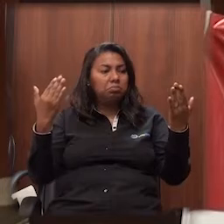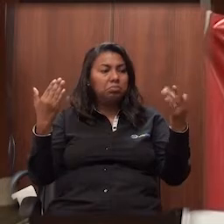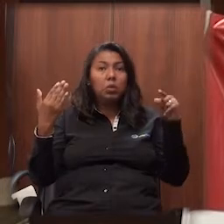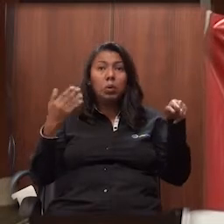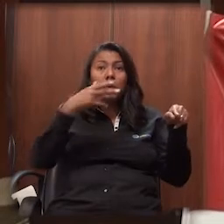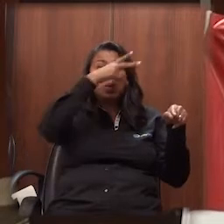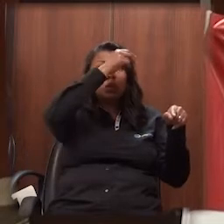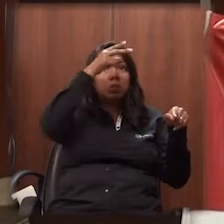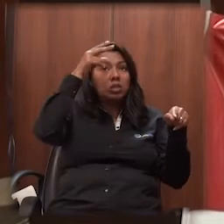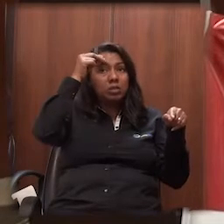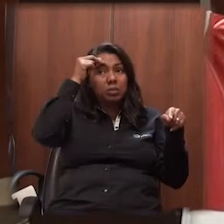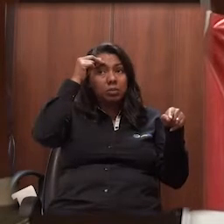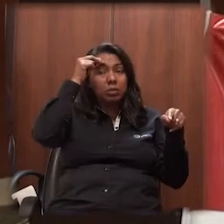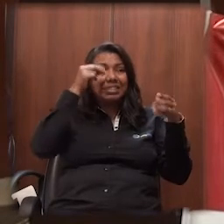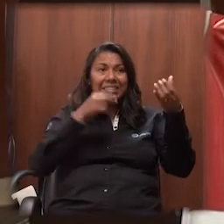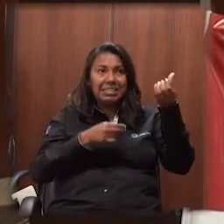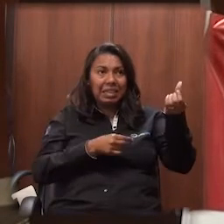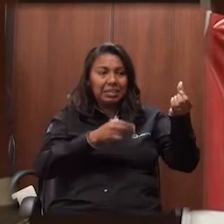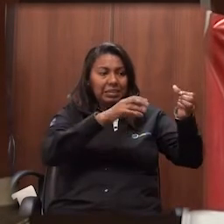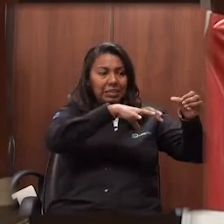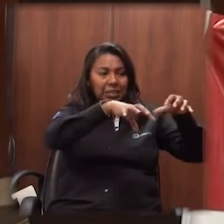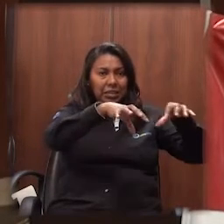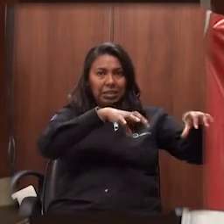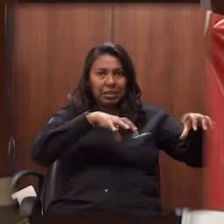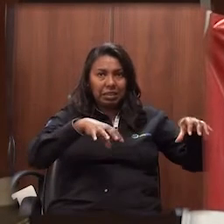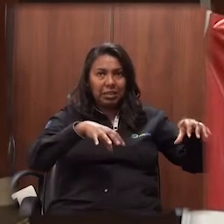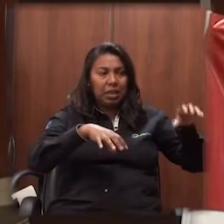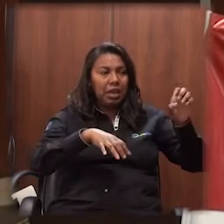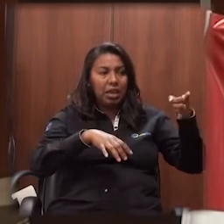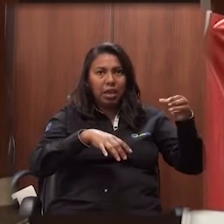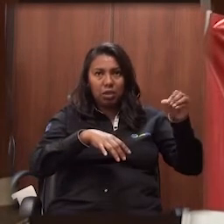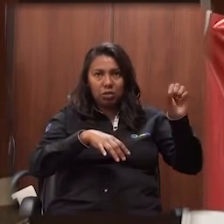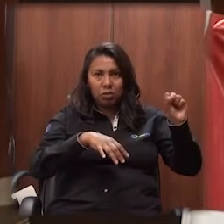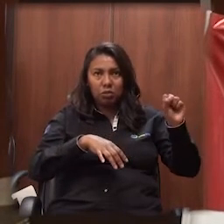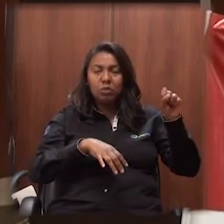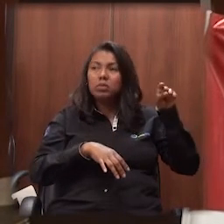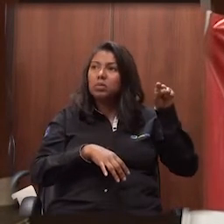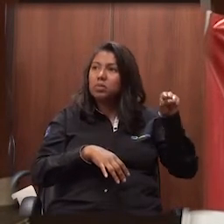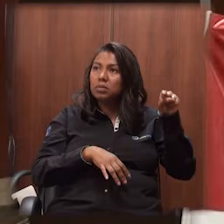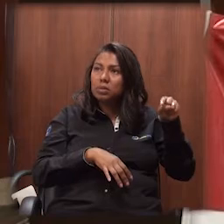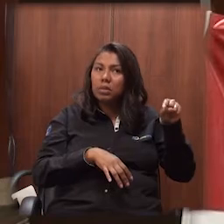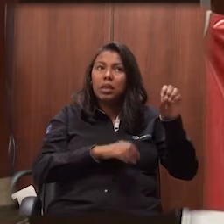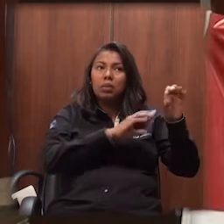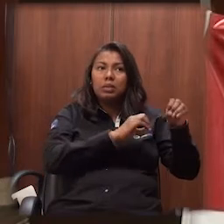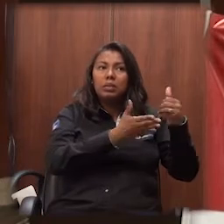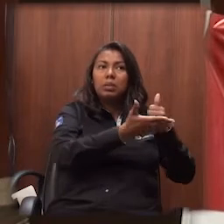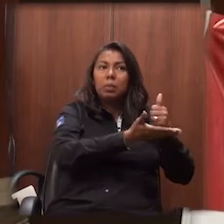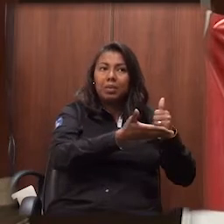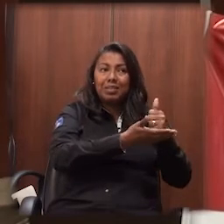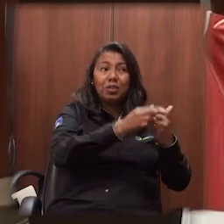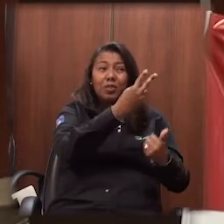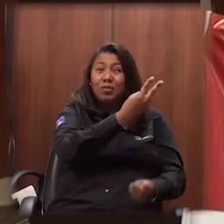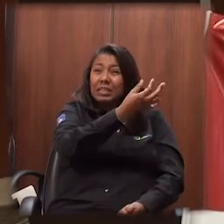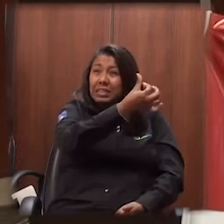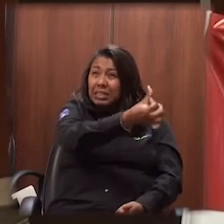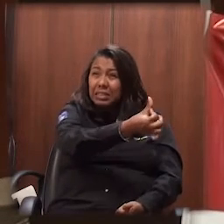Municipal não 5 eixos, 6 eixos. Nós vamos encontrar no Municipal Educação Básica com